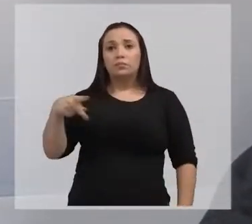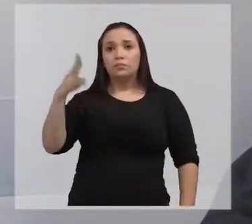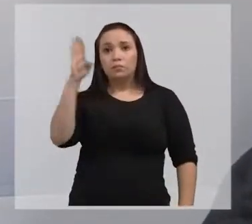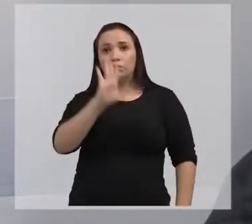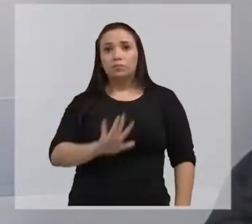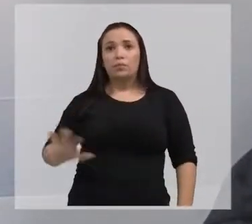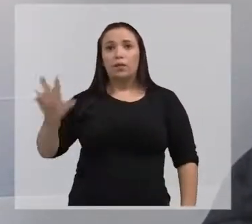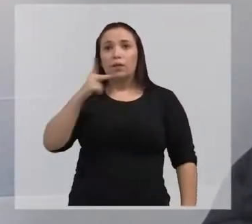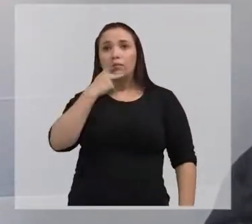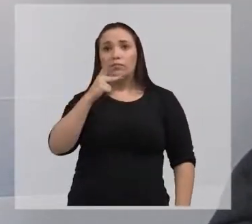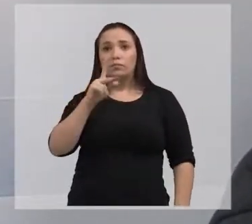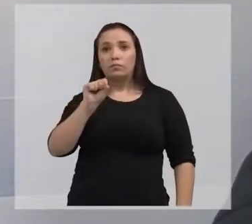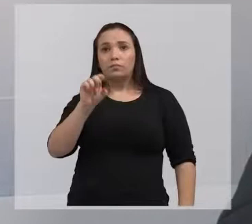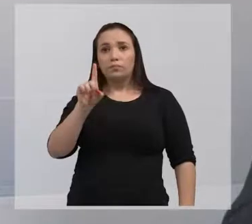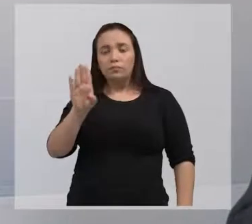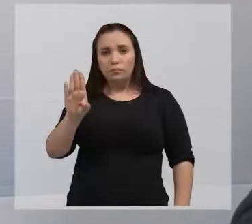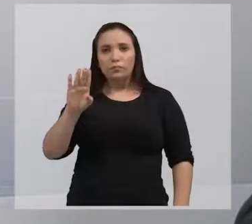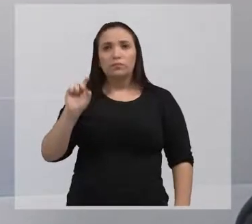do PSDB,